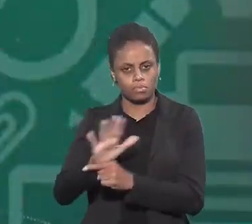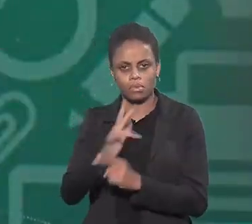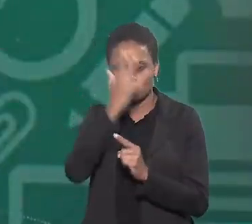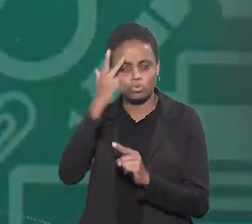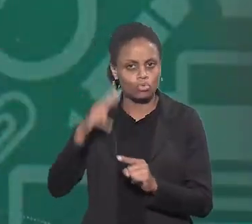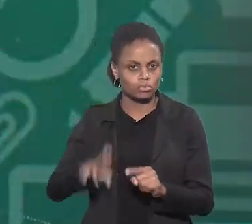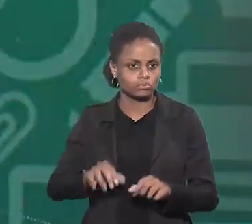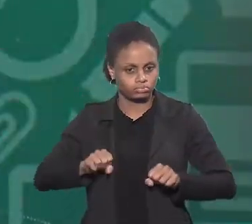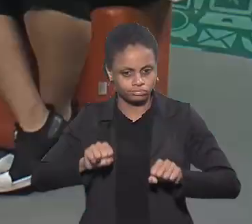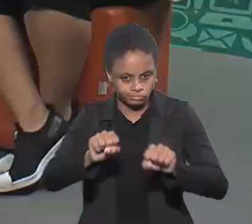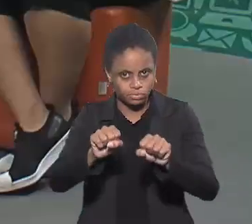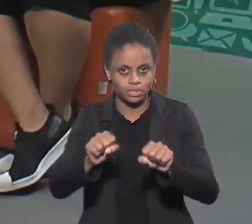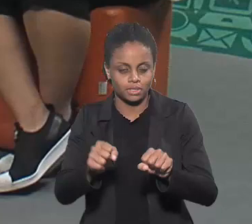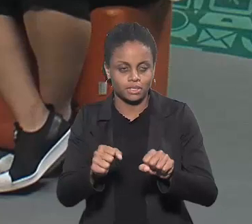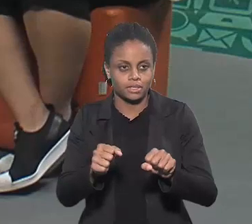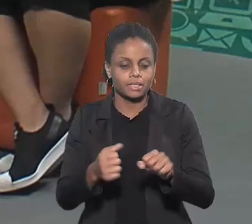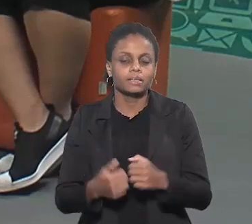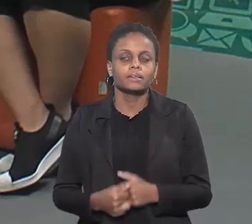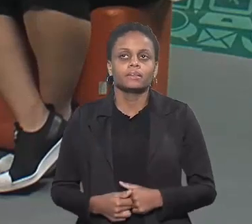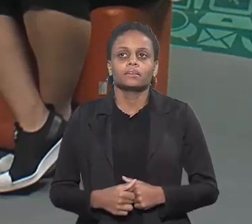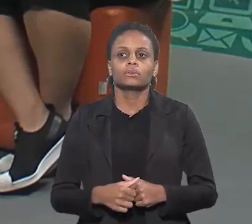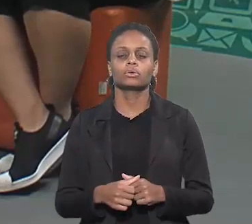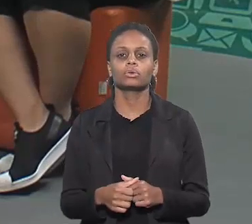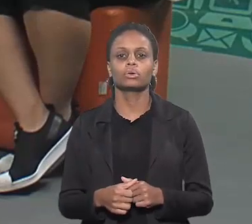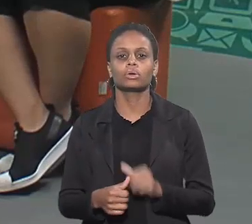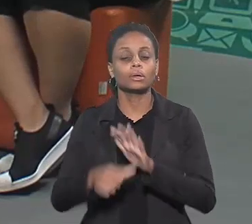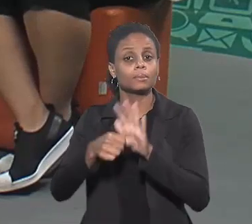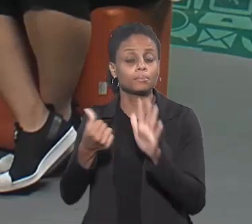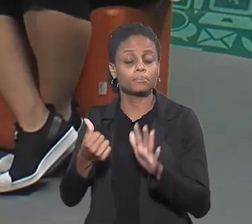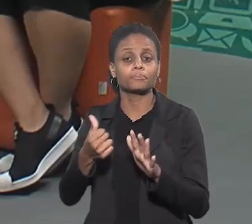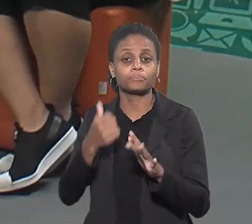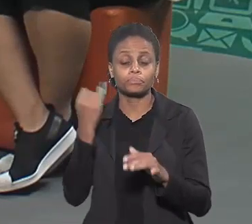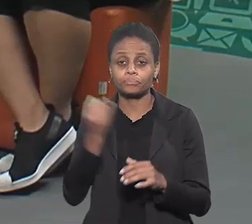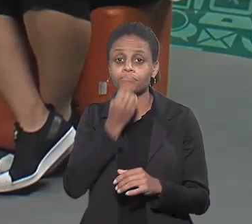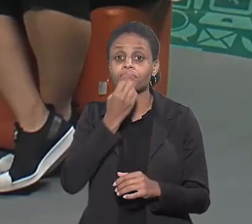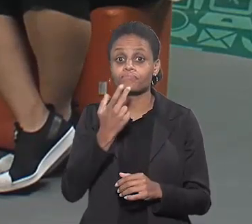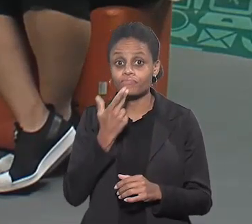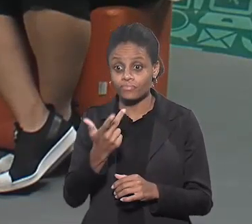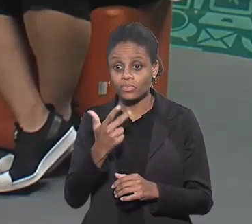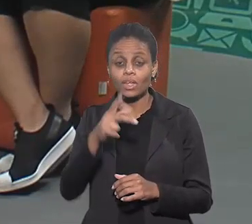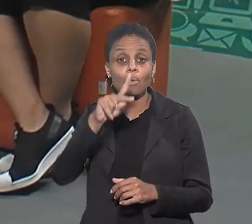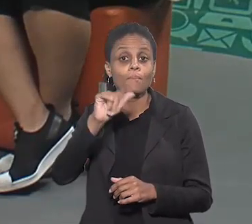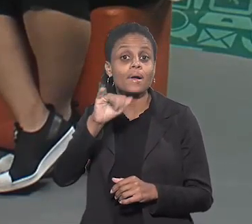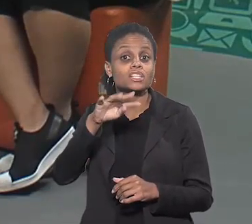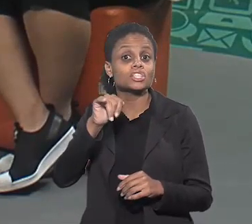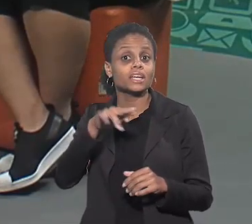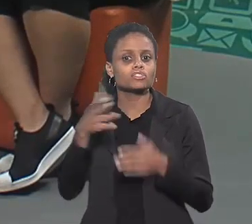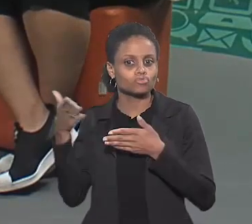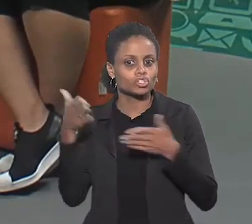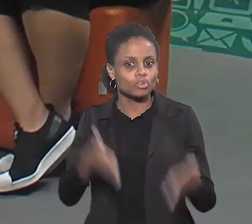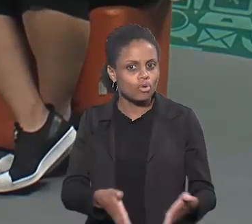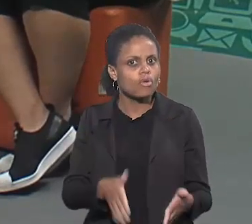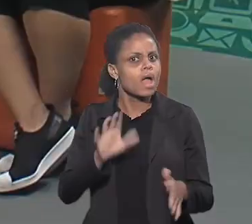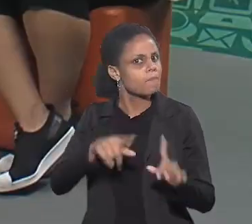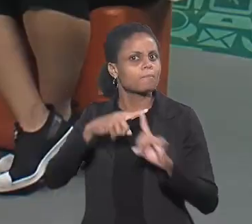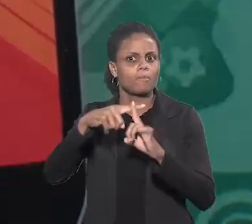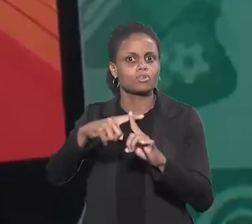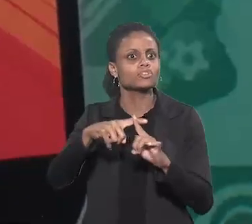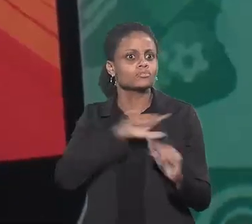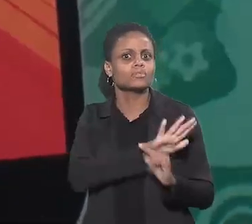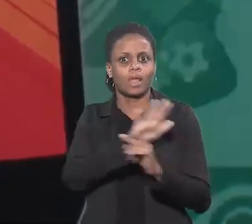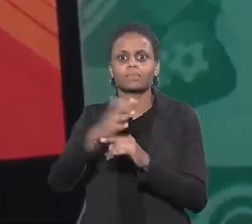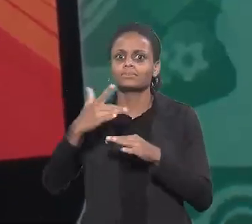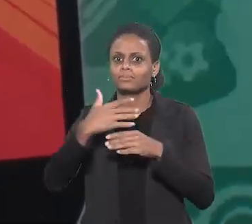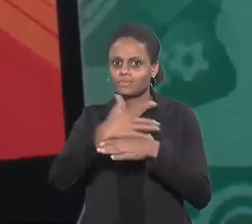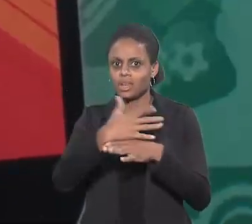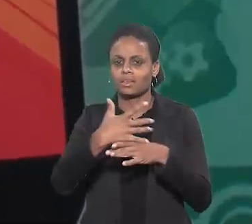o usuário? Primeiramente, eu acho que cabe dizer que os patinetes chegaram e eles são muito positivos para a